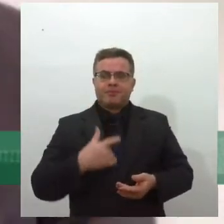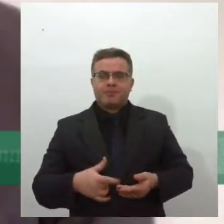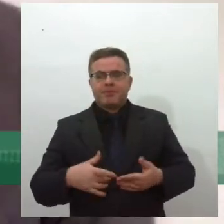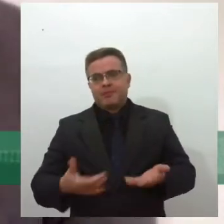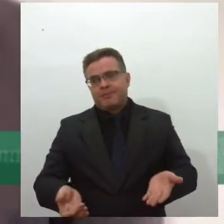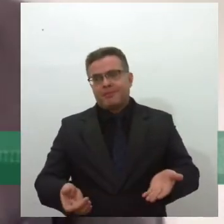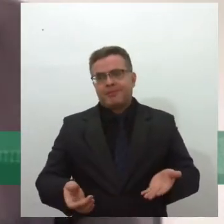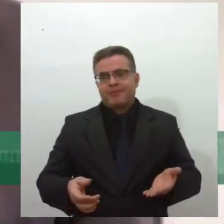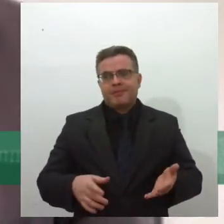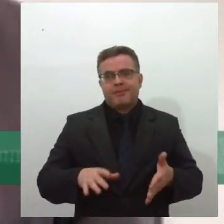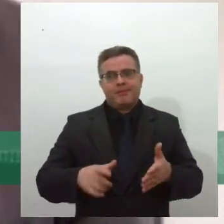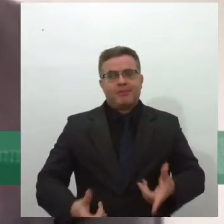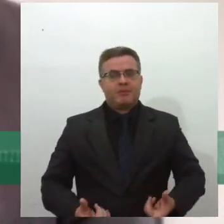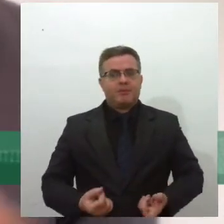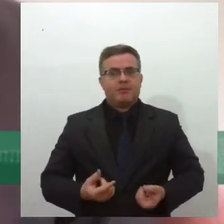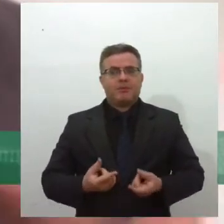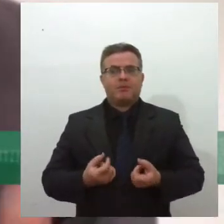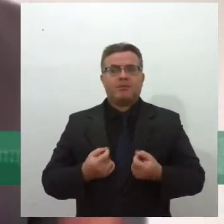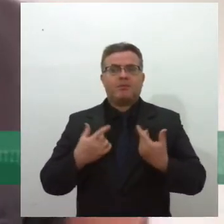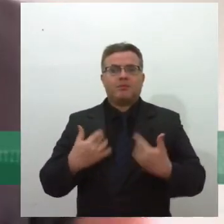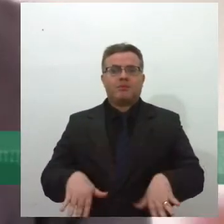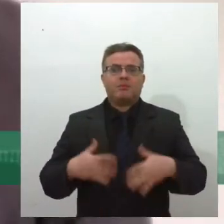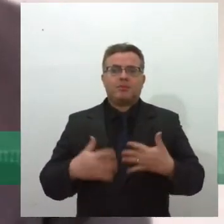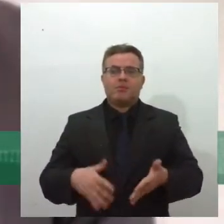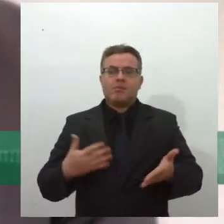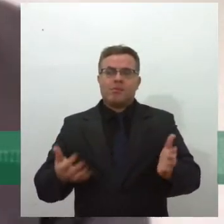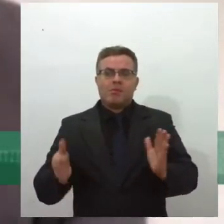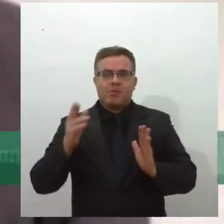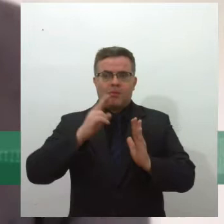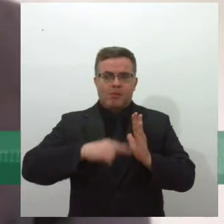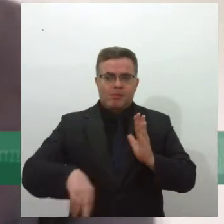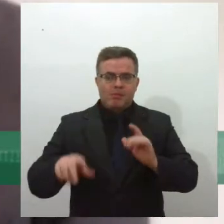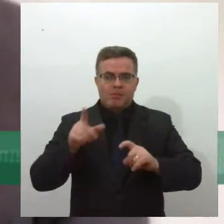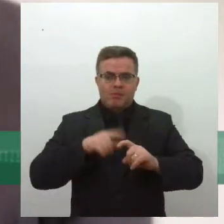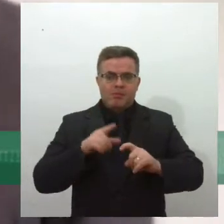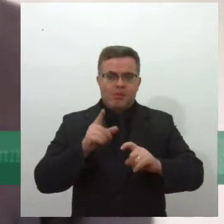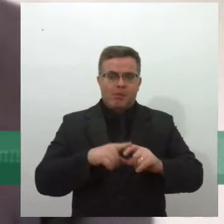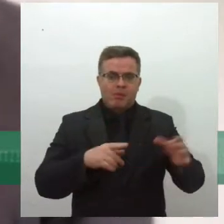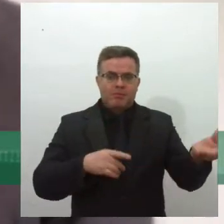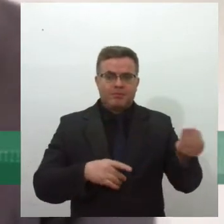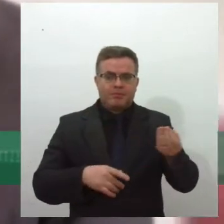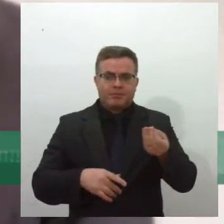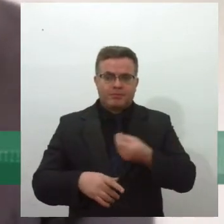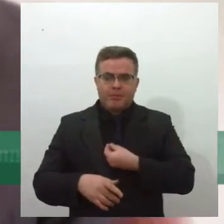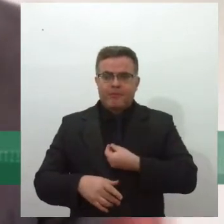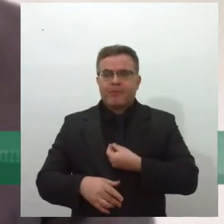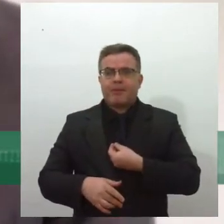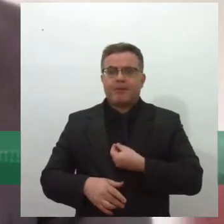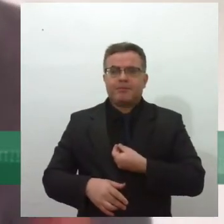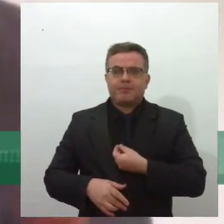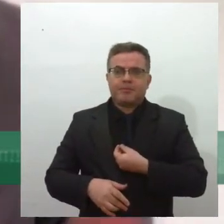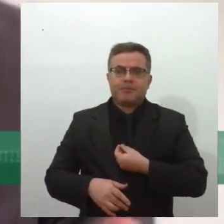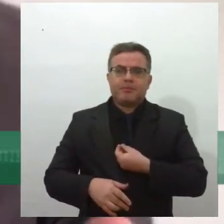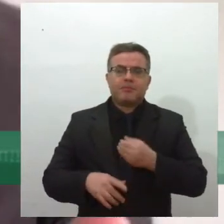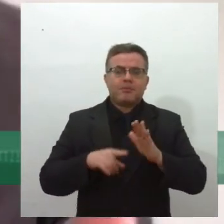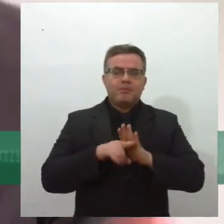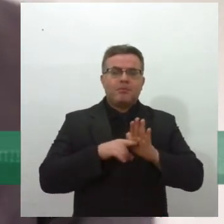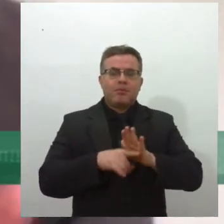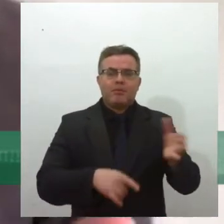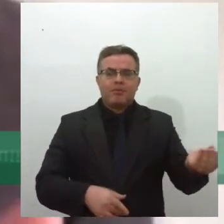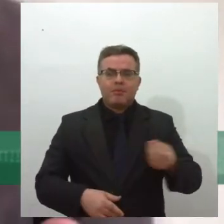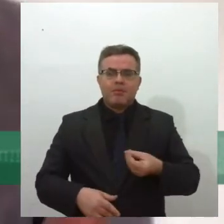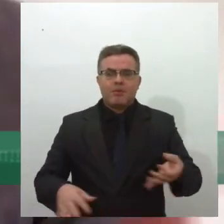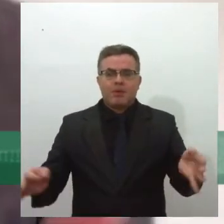maligna, que é o câncer. Eu pego meu relatório médico, o doutor vai me diagnosticar, vai me entregar o